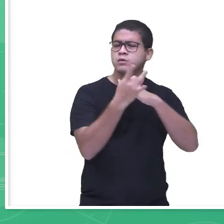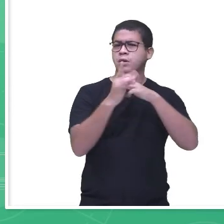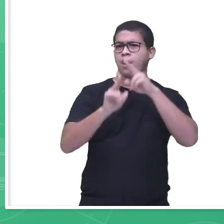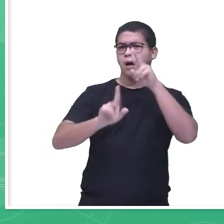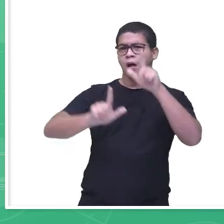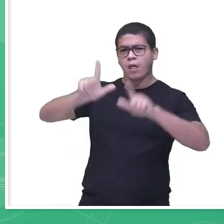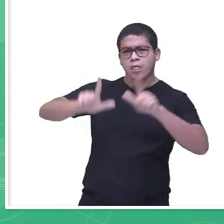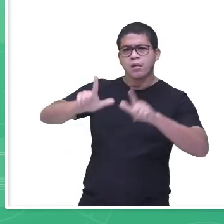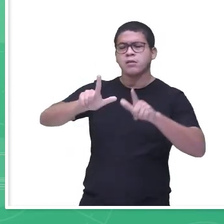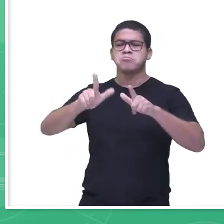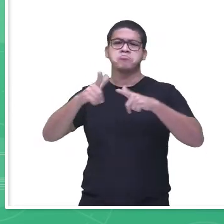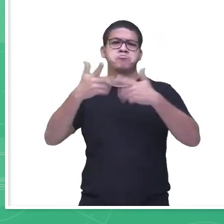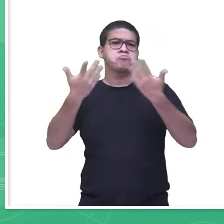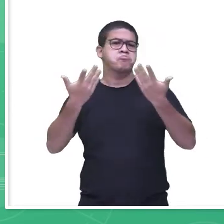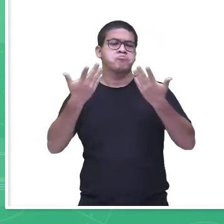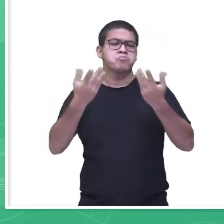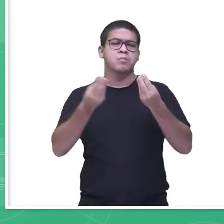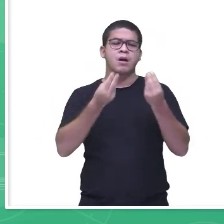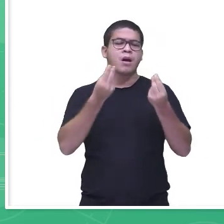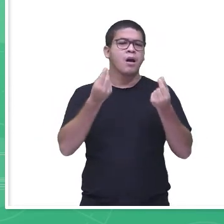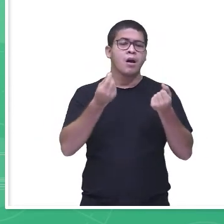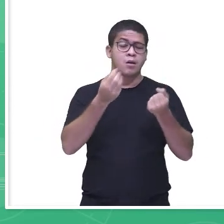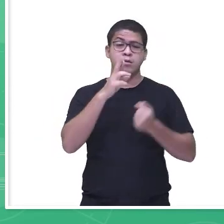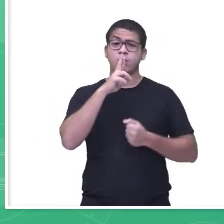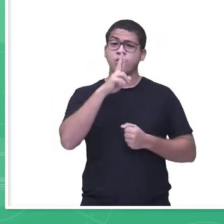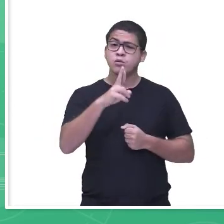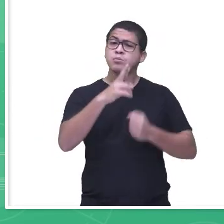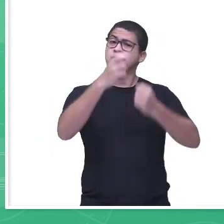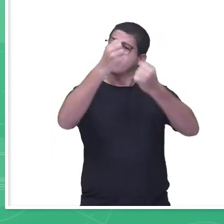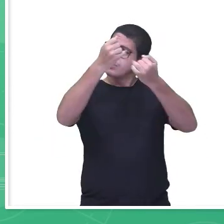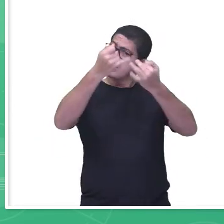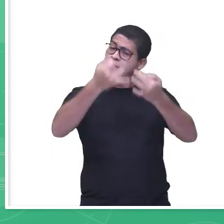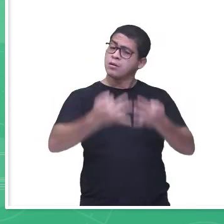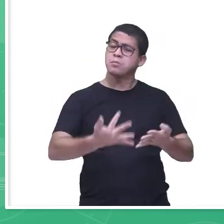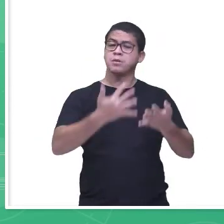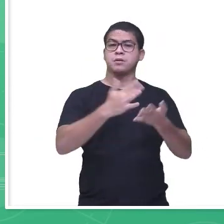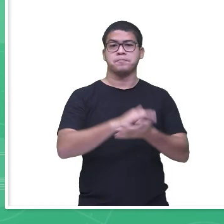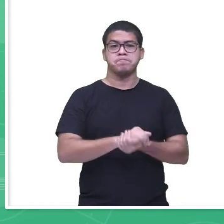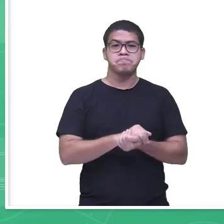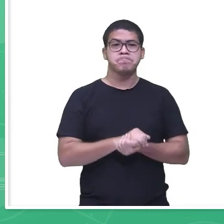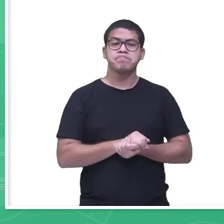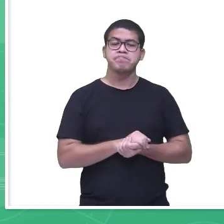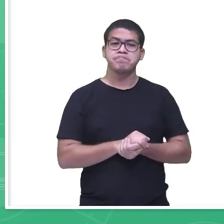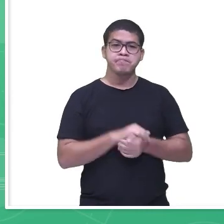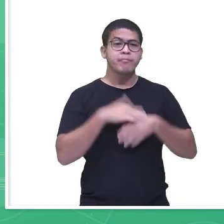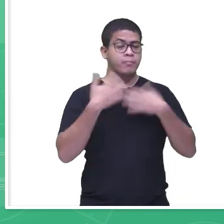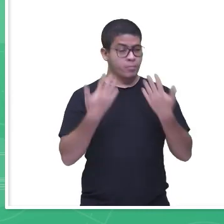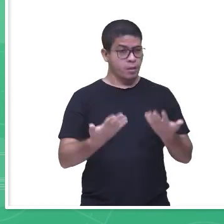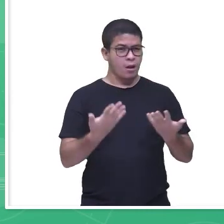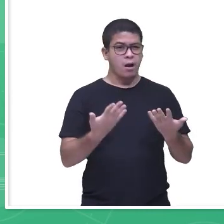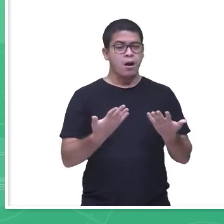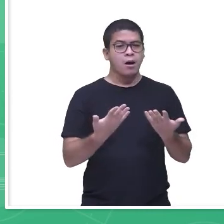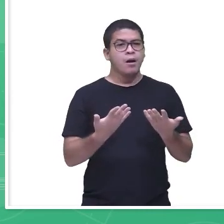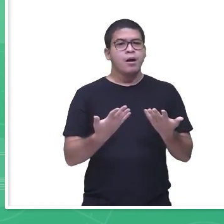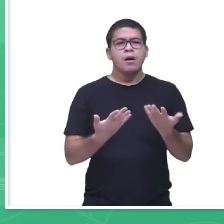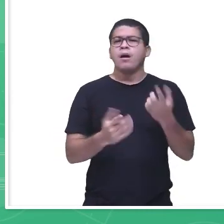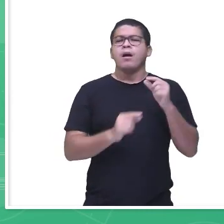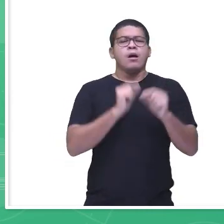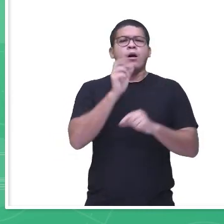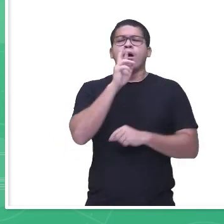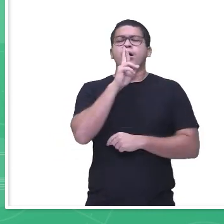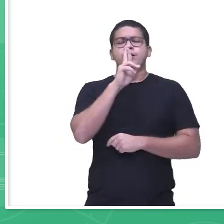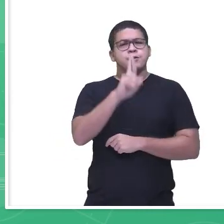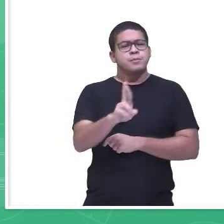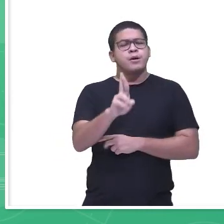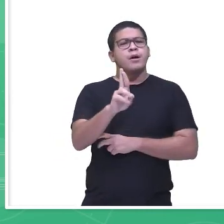dos sofistas? Justifique sua resposta. Muito bem. Essa pergunta aí, a resposta